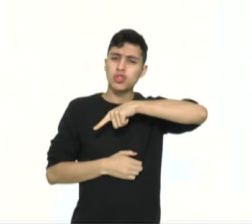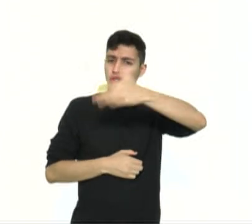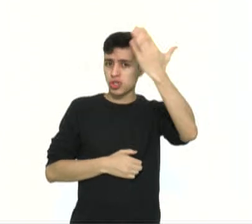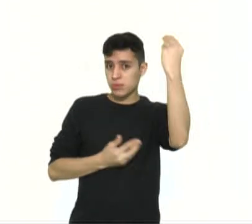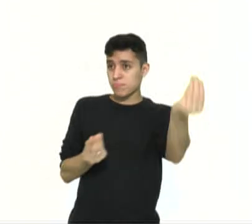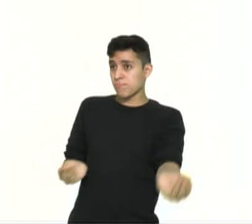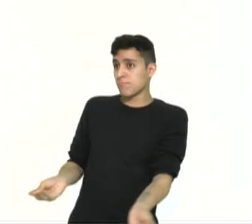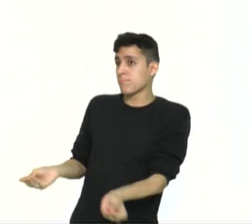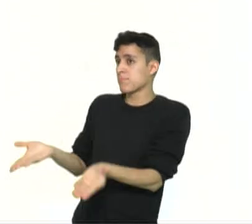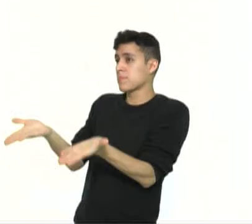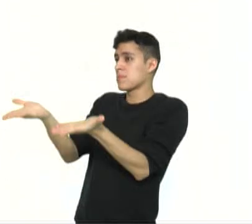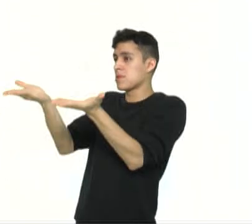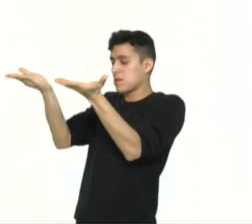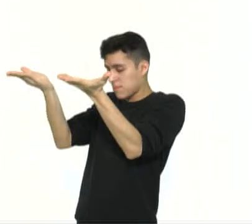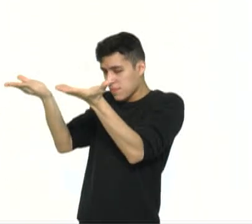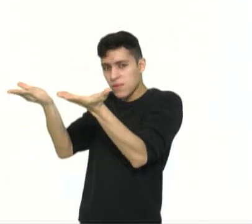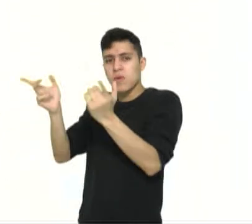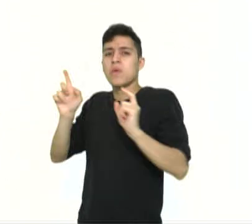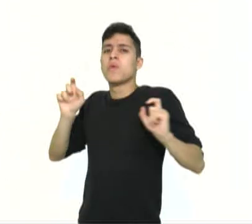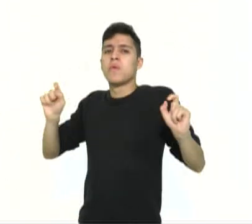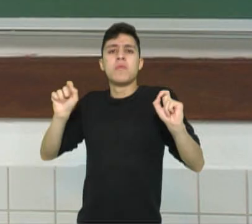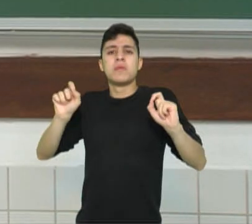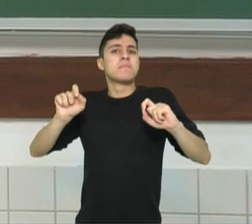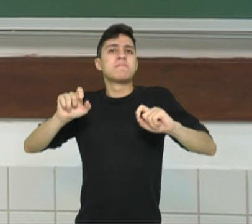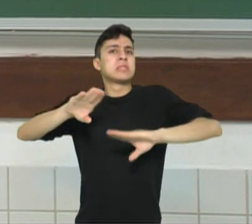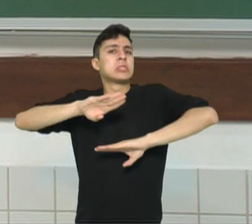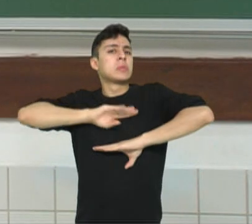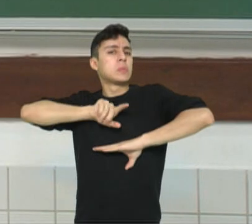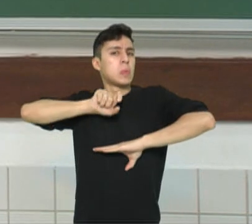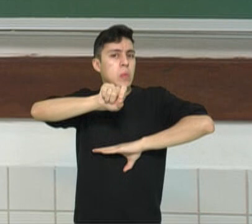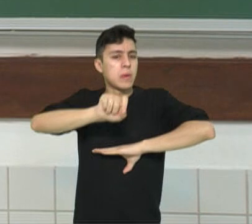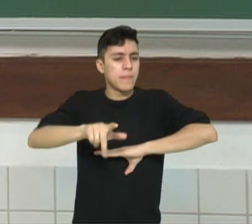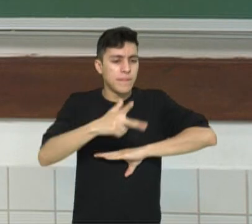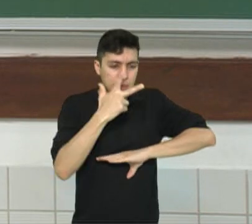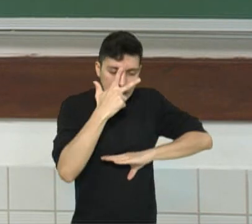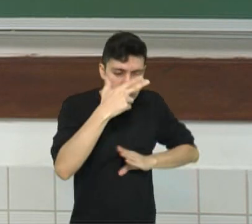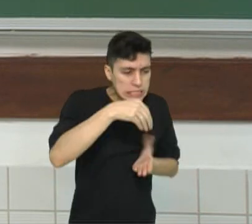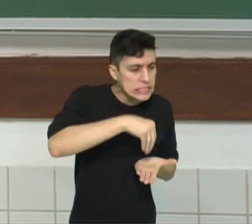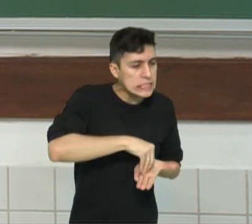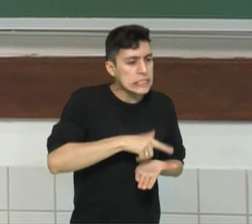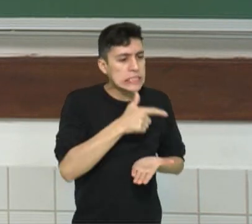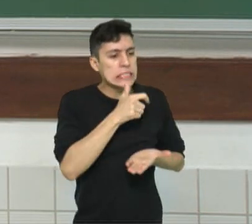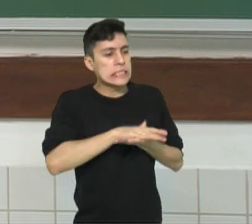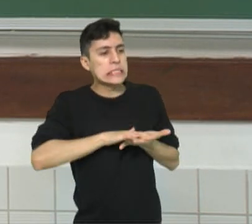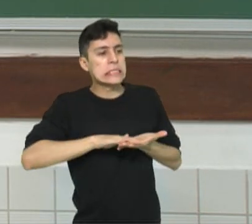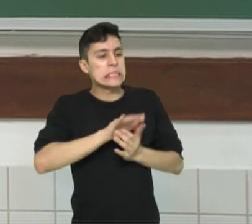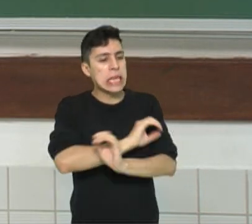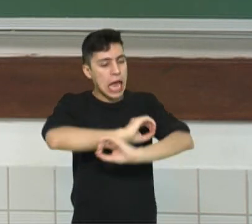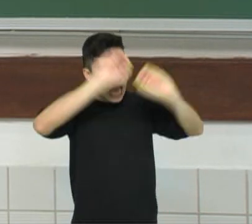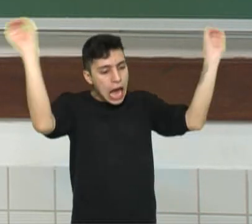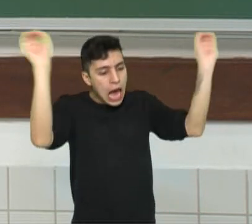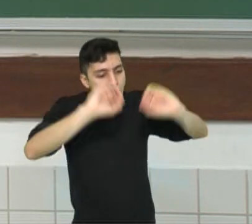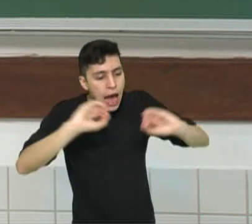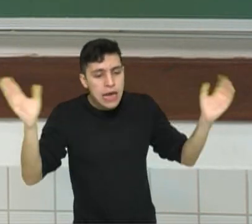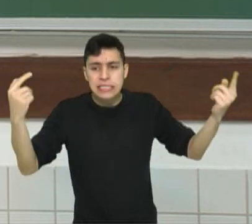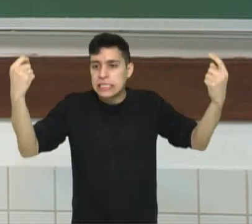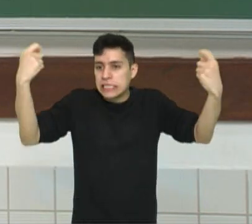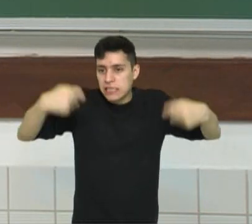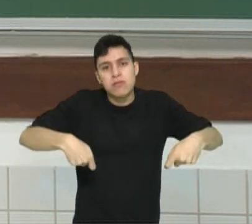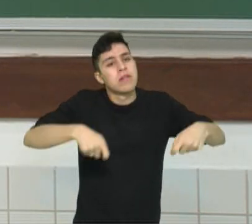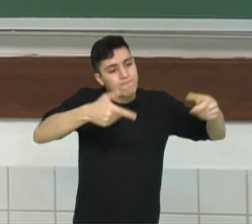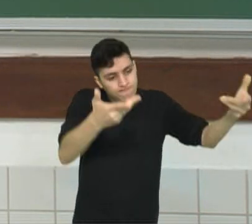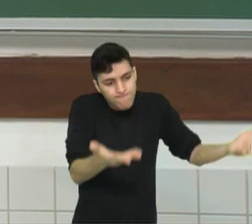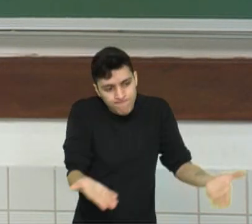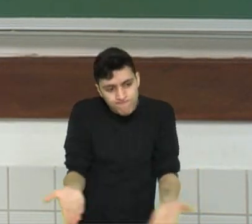como oferendas a situações extremas, como a falta de chuva, porque precisava para a agricultura, necessidades,